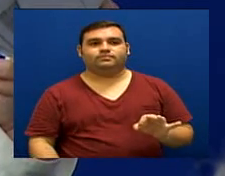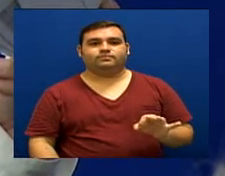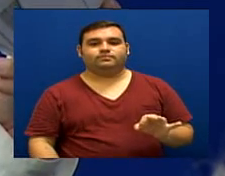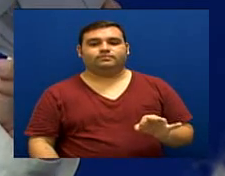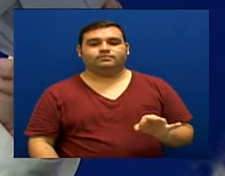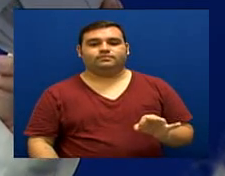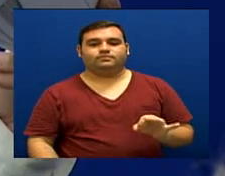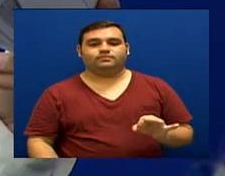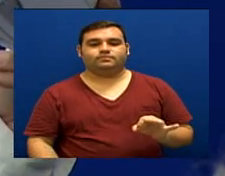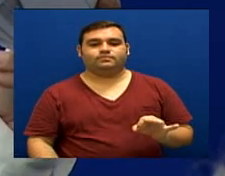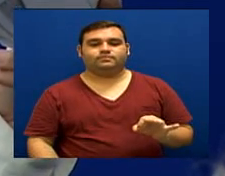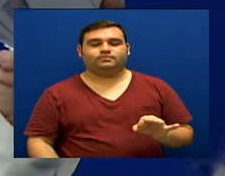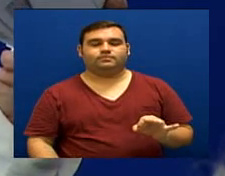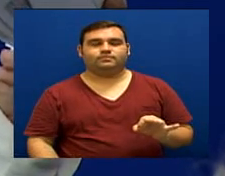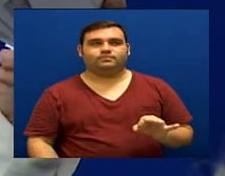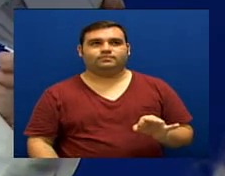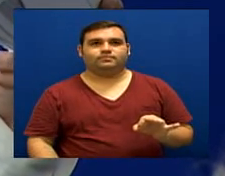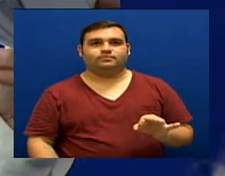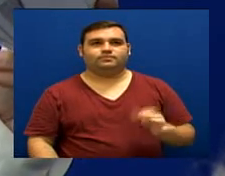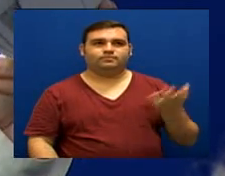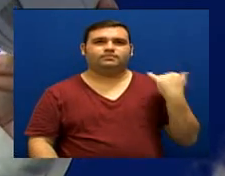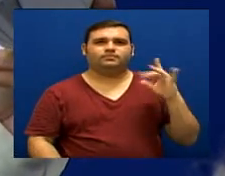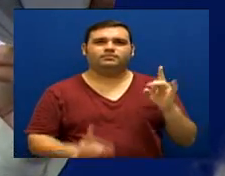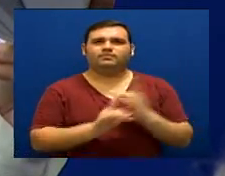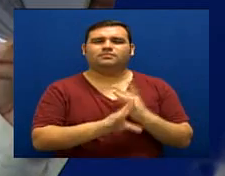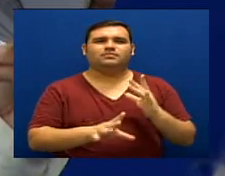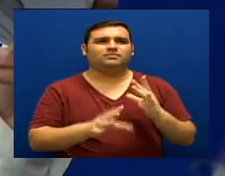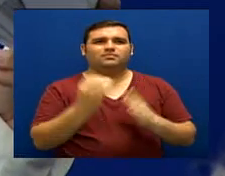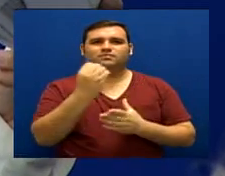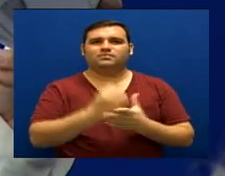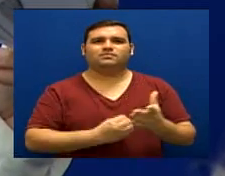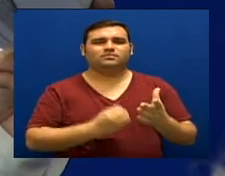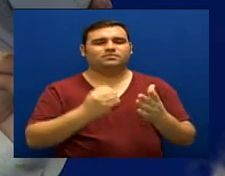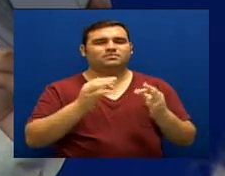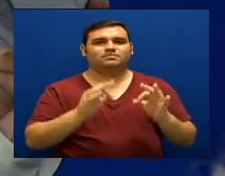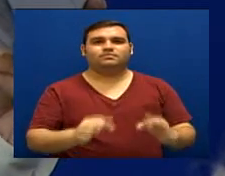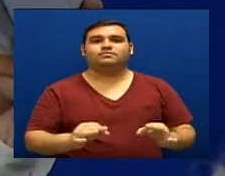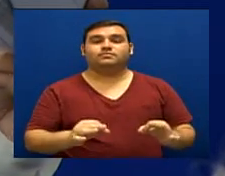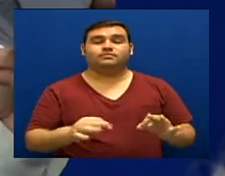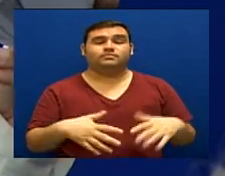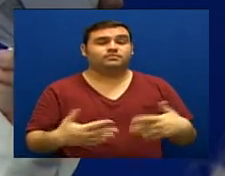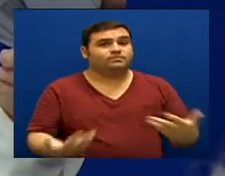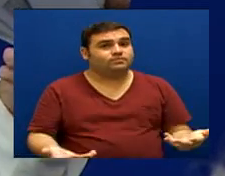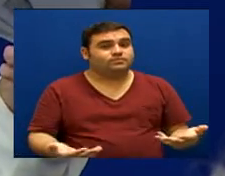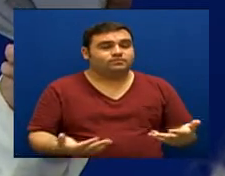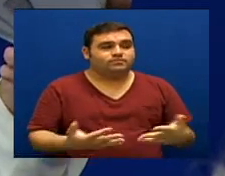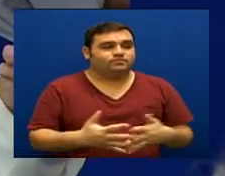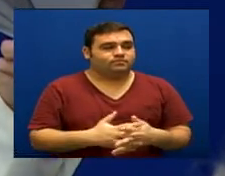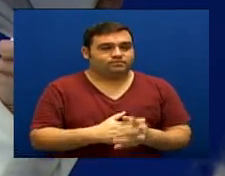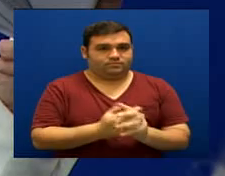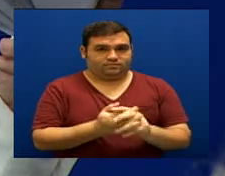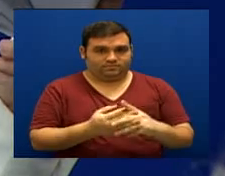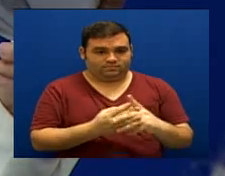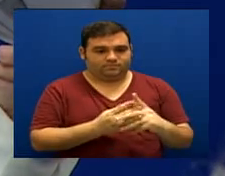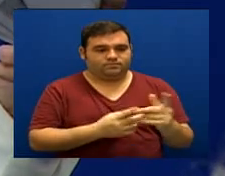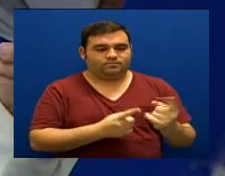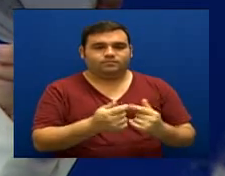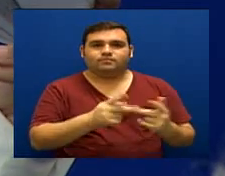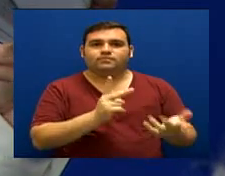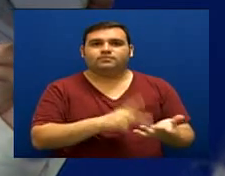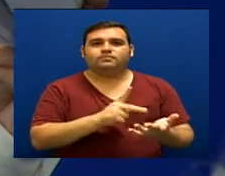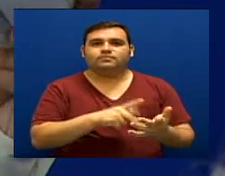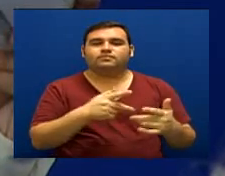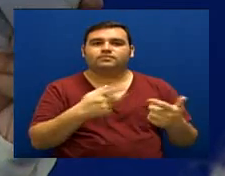foi encerrada é nula de pleno direito então a despir a receita tem que tá lá